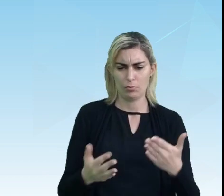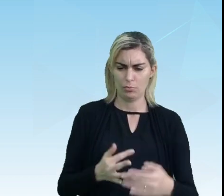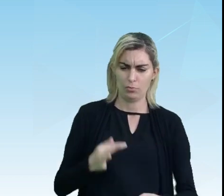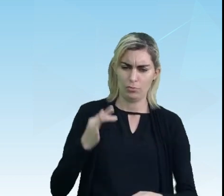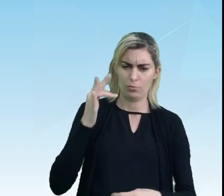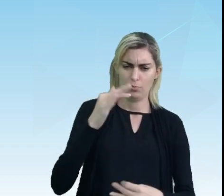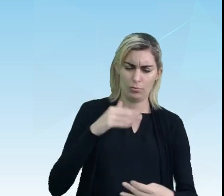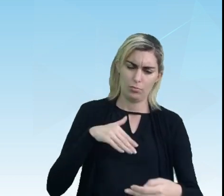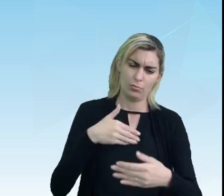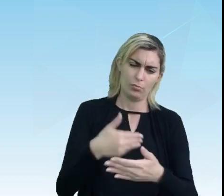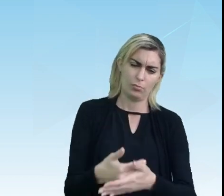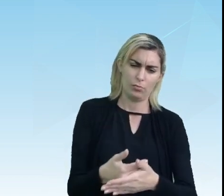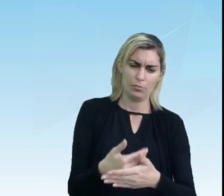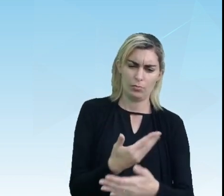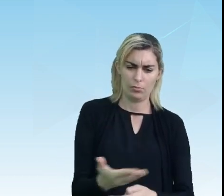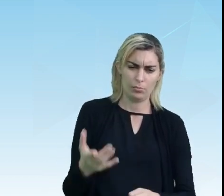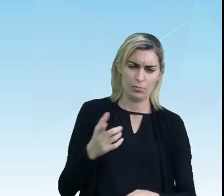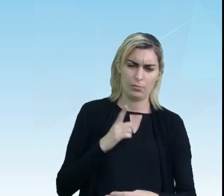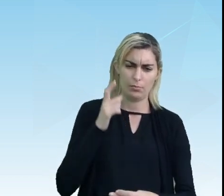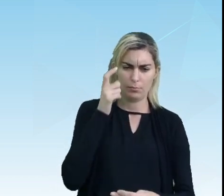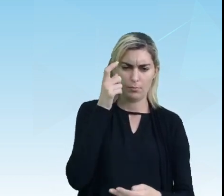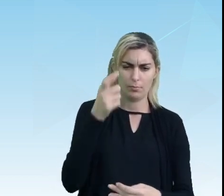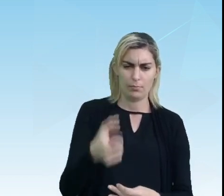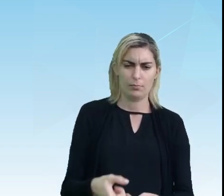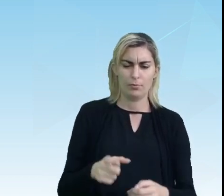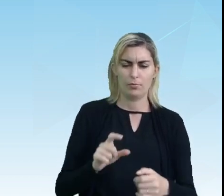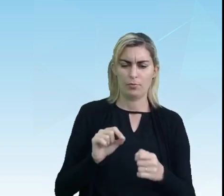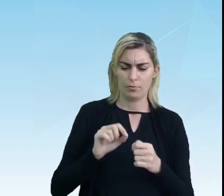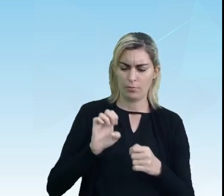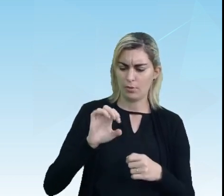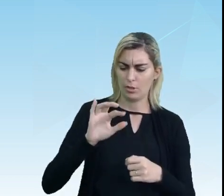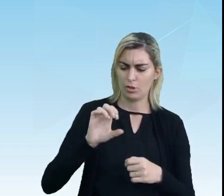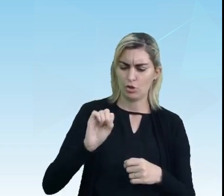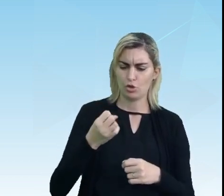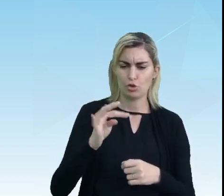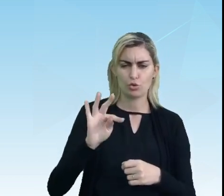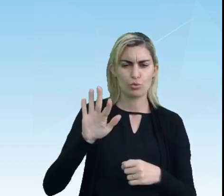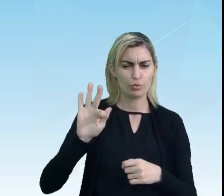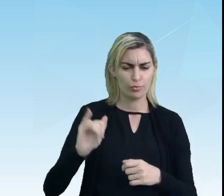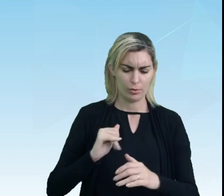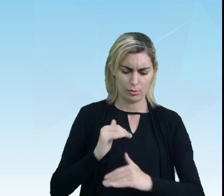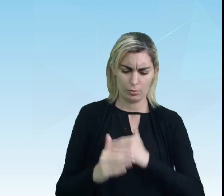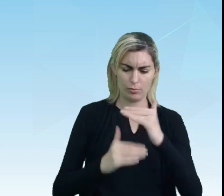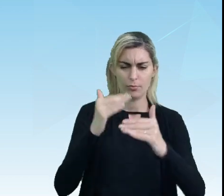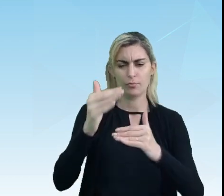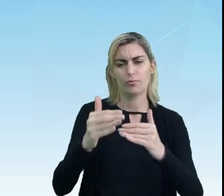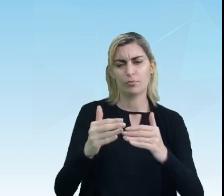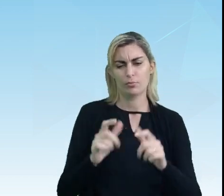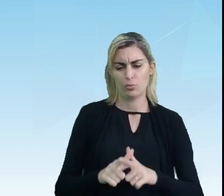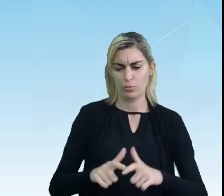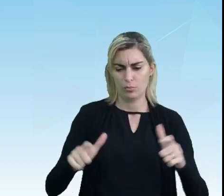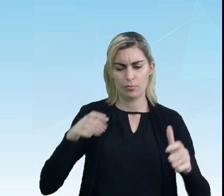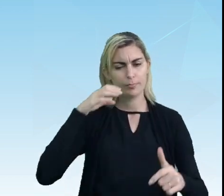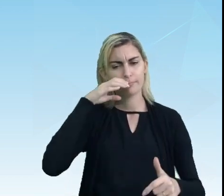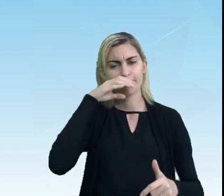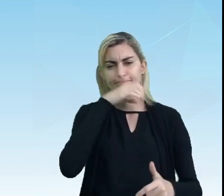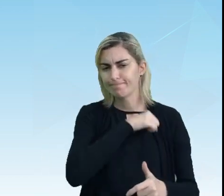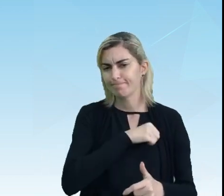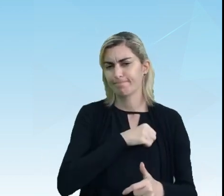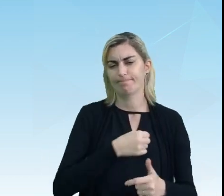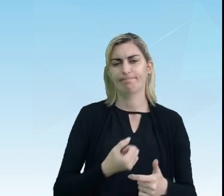futuro próximo, com a intensificação do efeito estufa e ainda o avanço cada dia mais do aquecimento